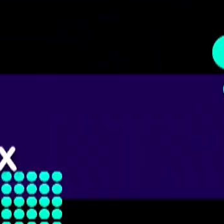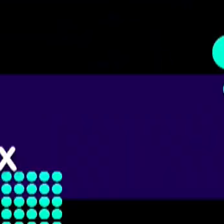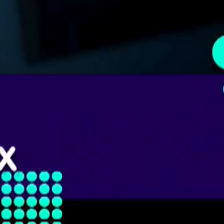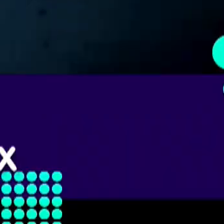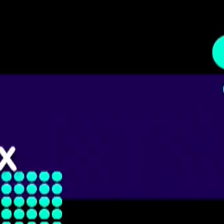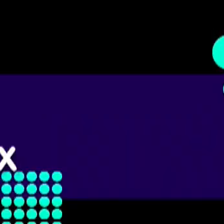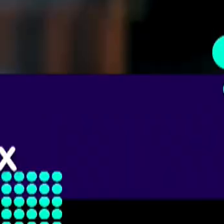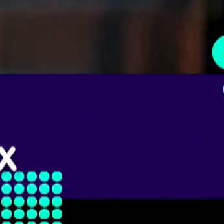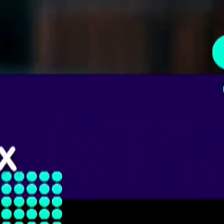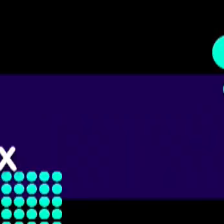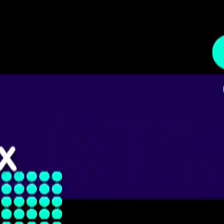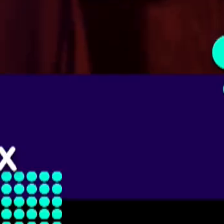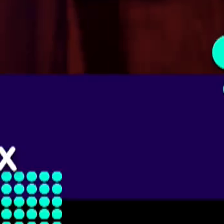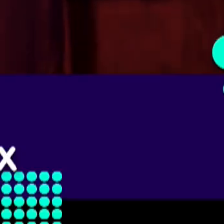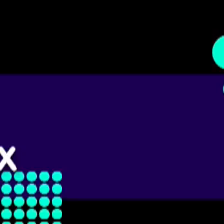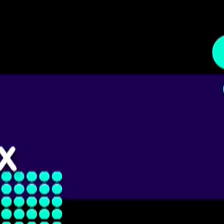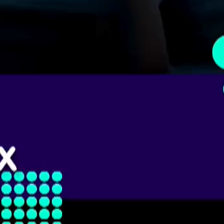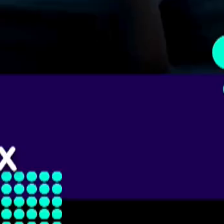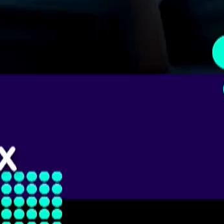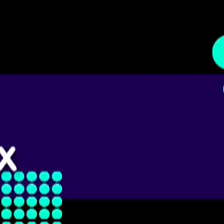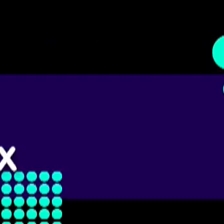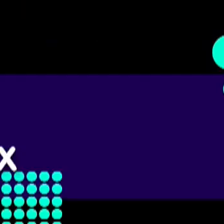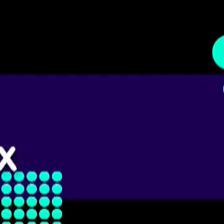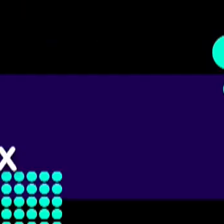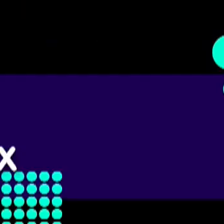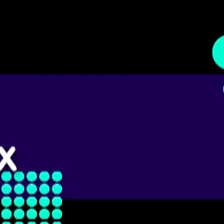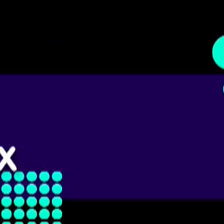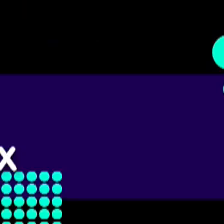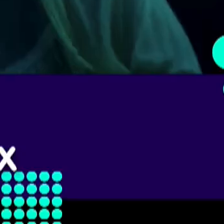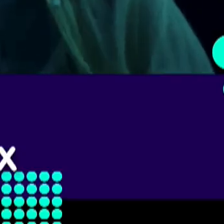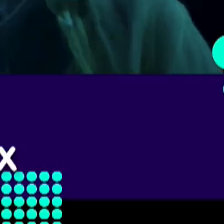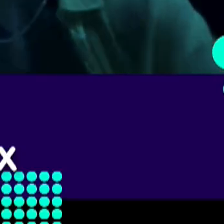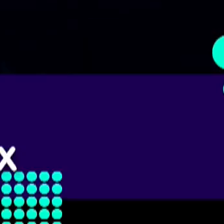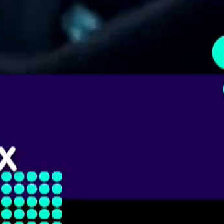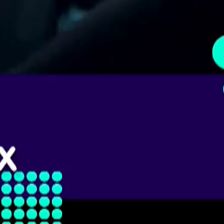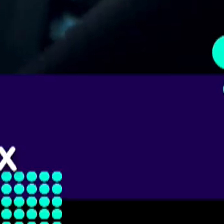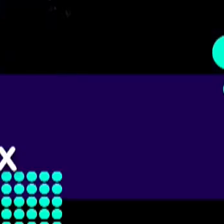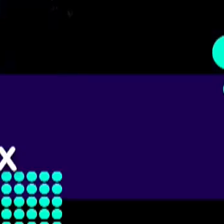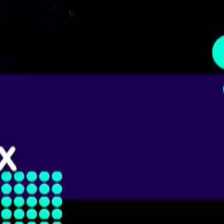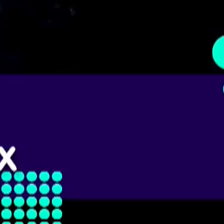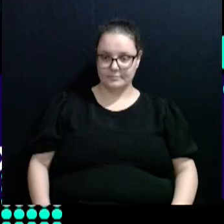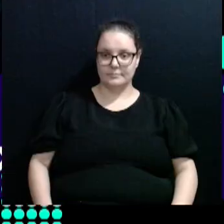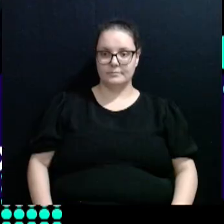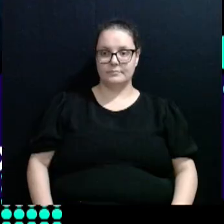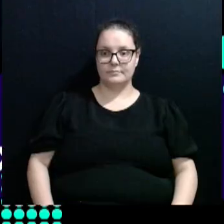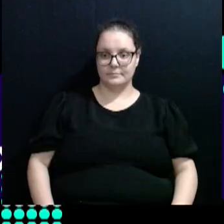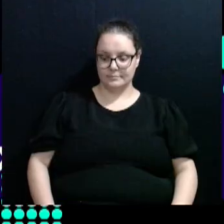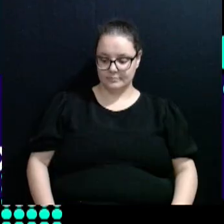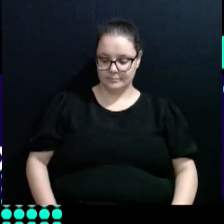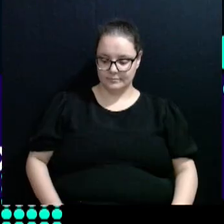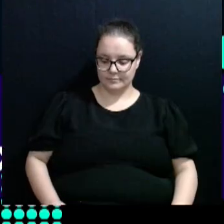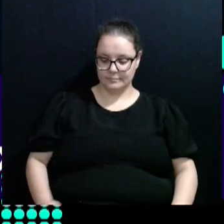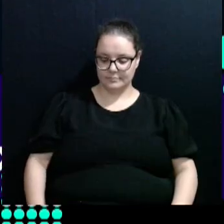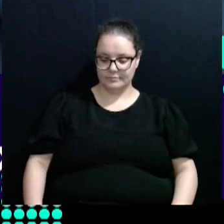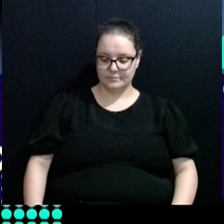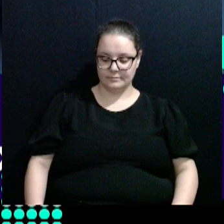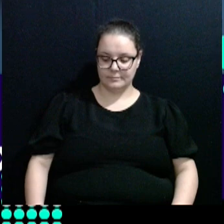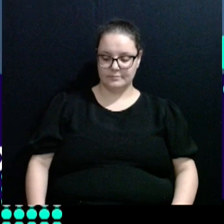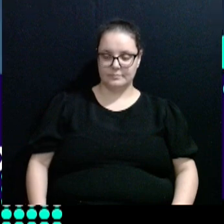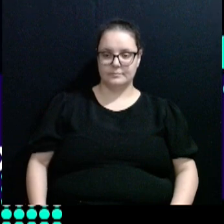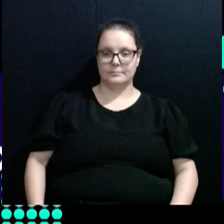com o cinema. Em O Primata, de volta à casa dos pais, Lucy reencontra Ben, um chimpanzé